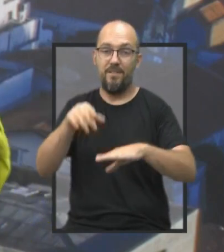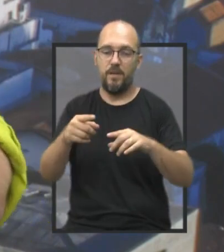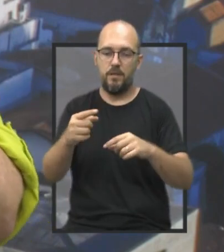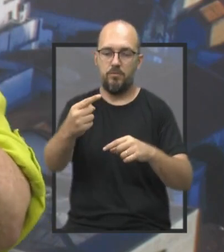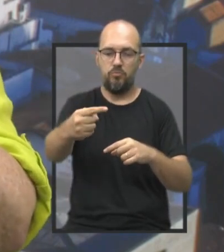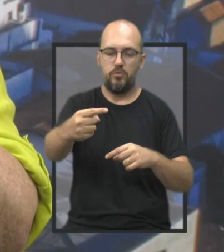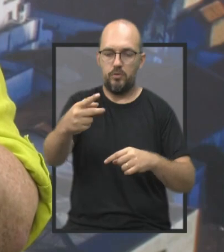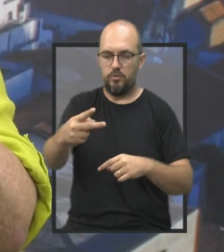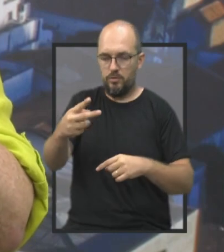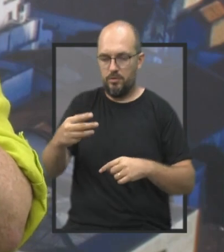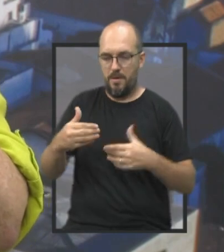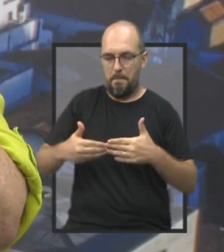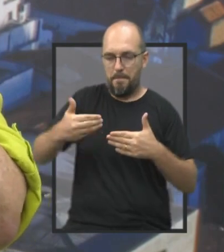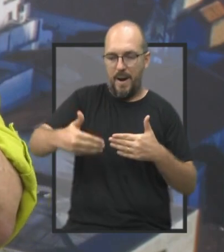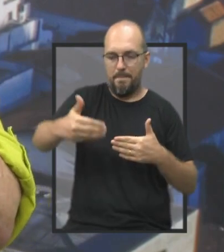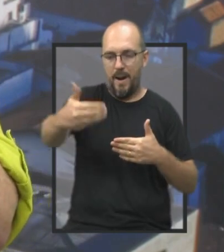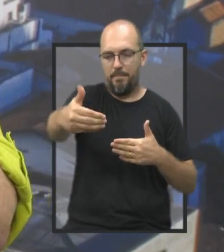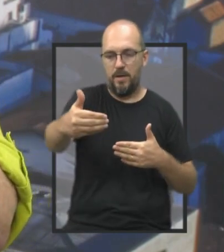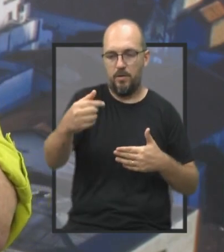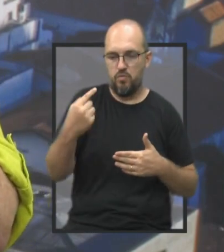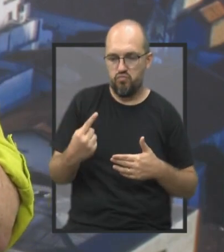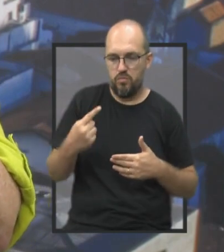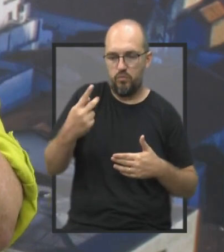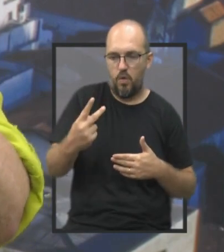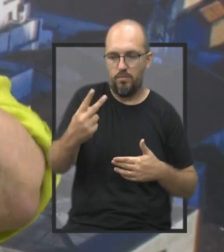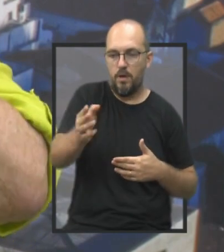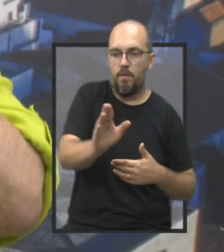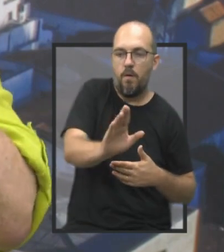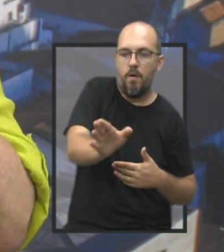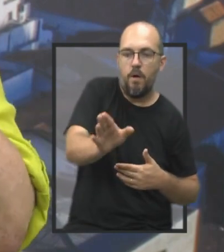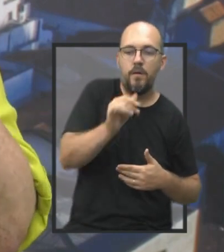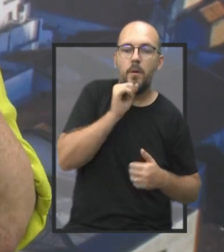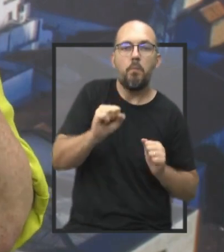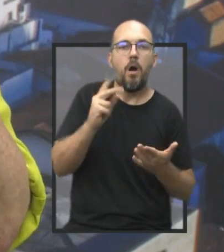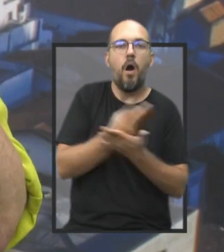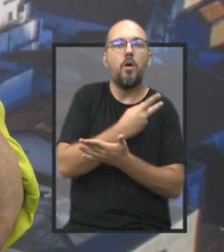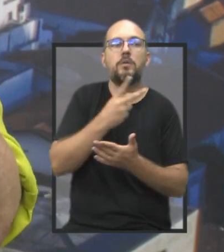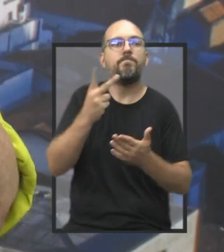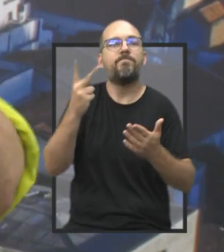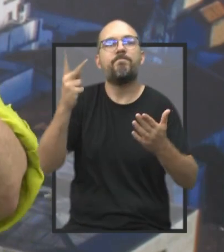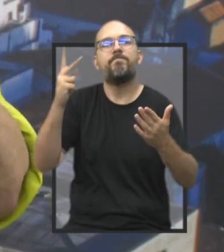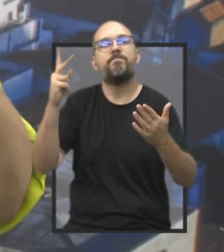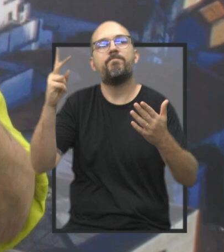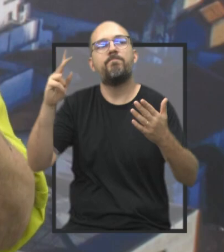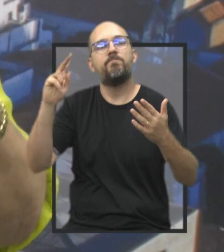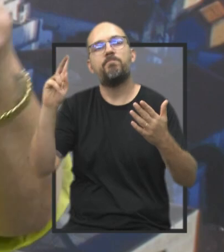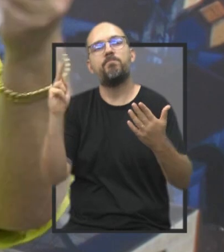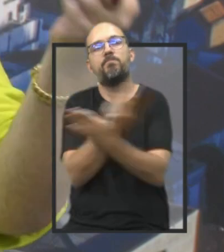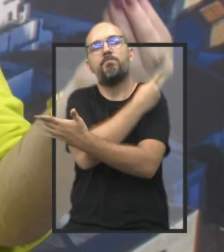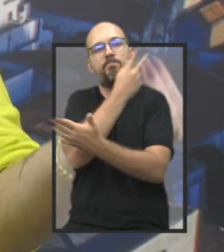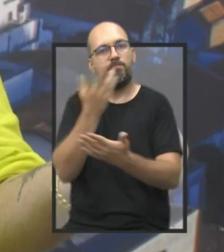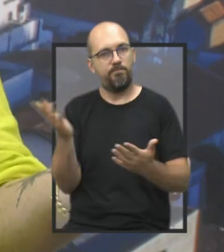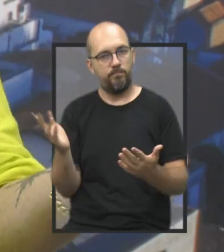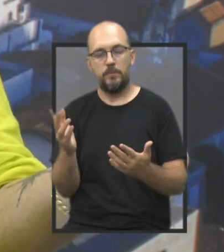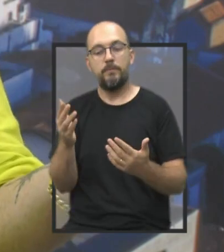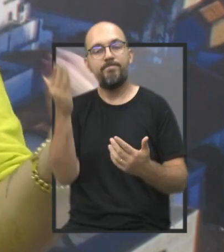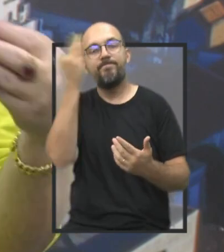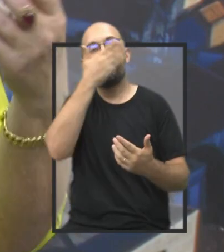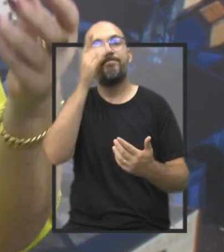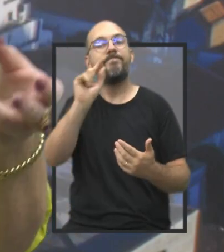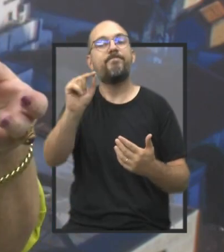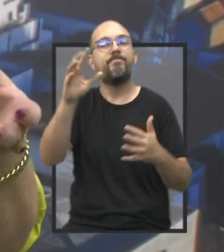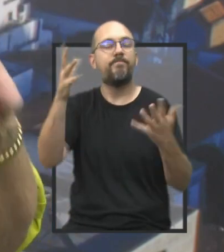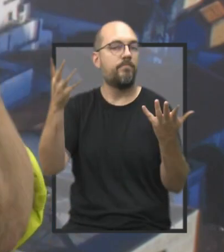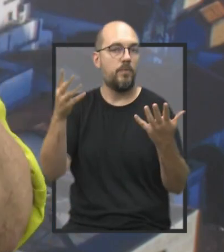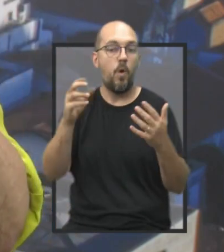quadra, 2 quadras é suficiente para uma tragédia acontecer. E também 1 quadra, 2 quadras que a gente não tenha que